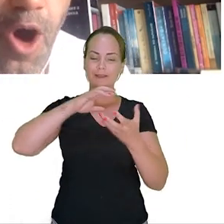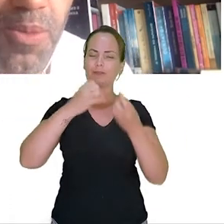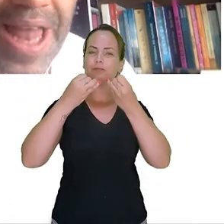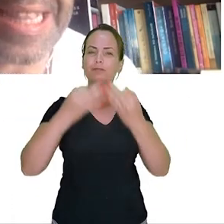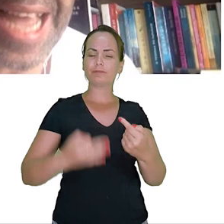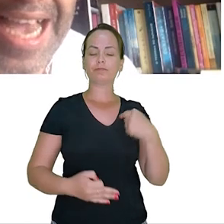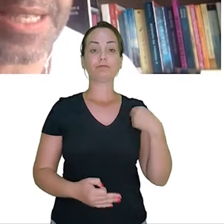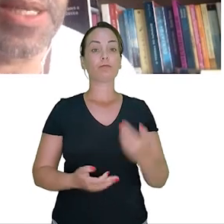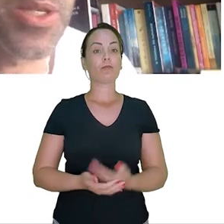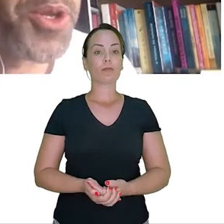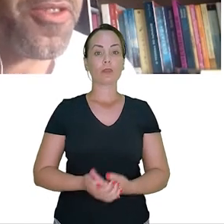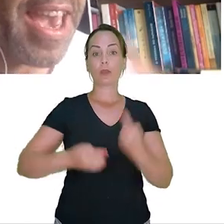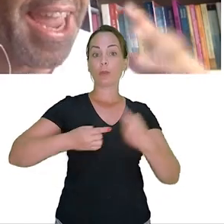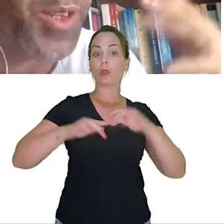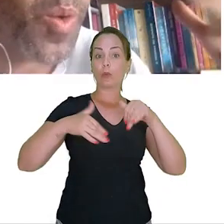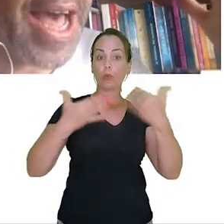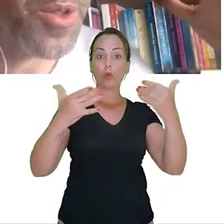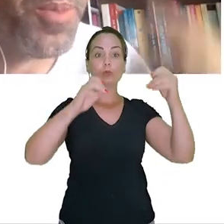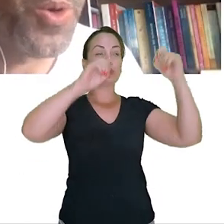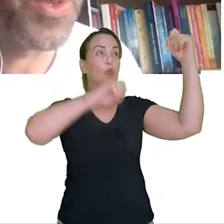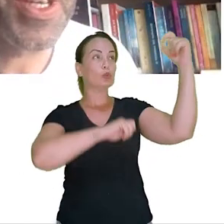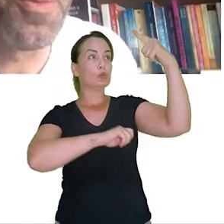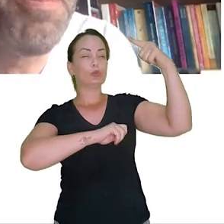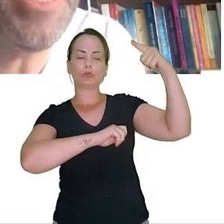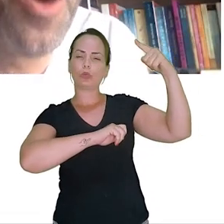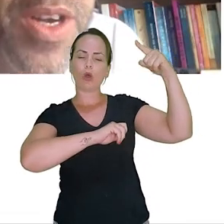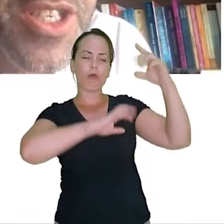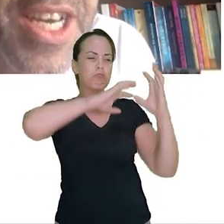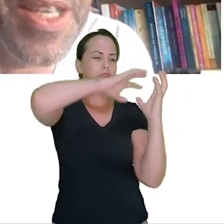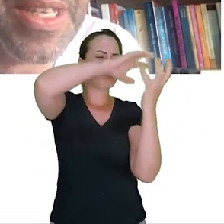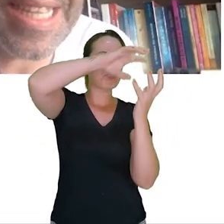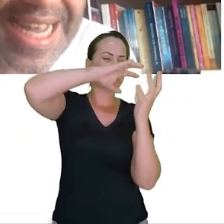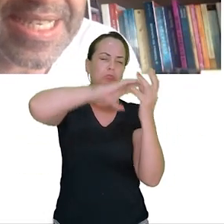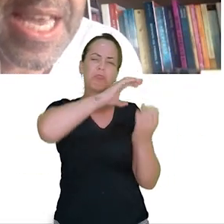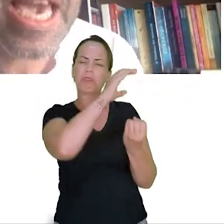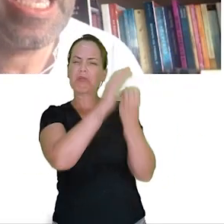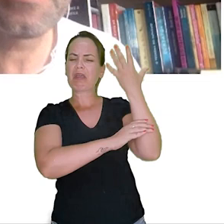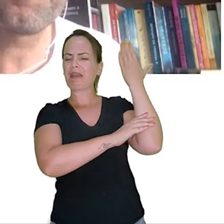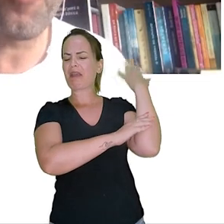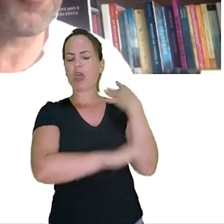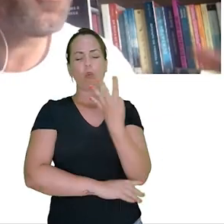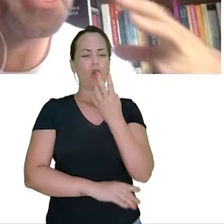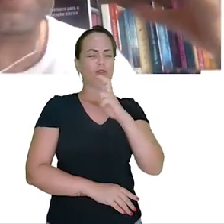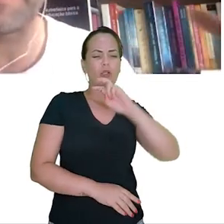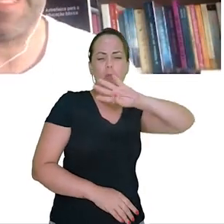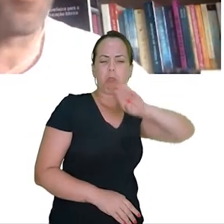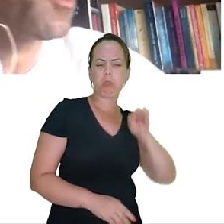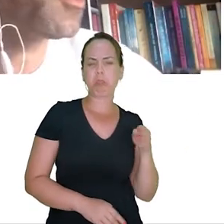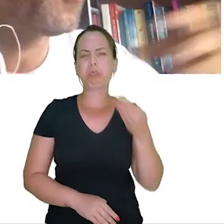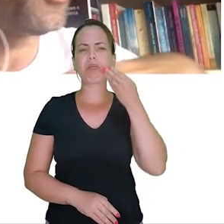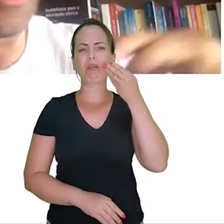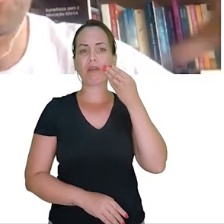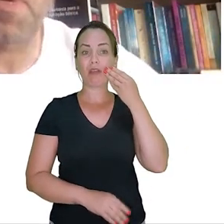se formam lá atrás, eles são muito velhos, 4,5 bilhões de anos atrás, eles se formam do mesmo material,